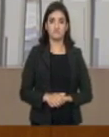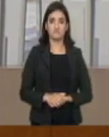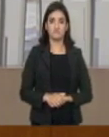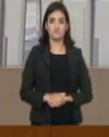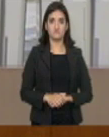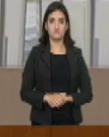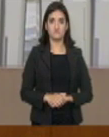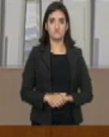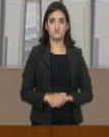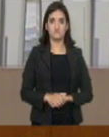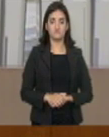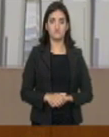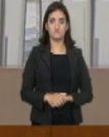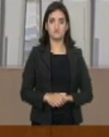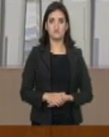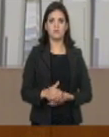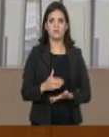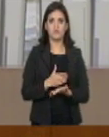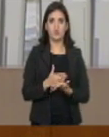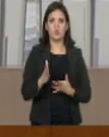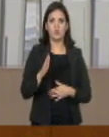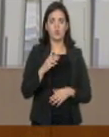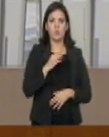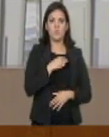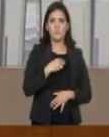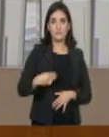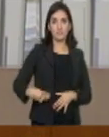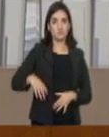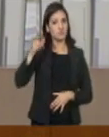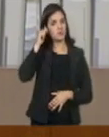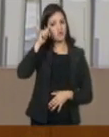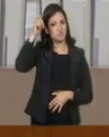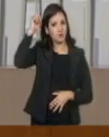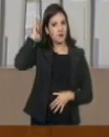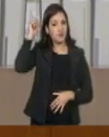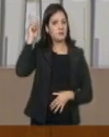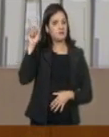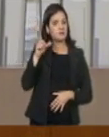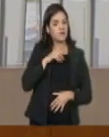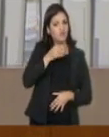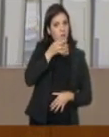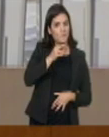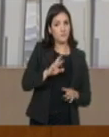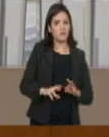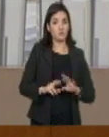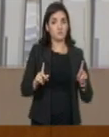a partir do ministro Alexandre de Moraes, que abriu divergência, mas